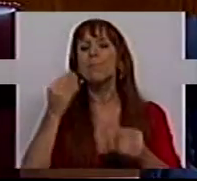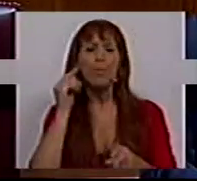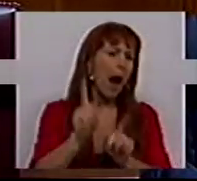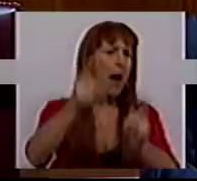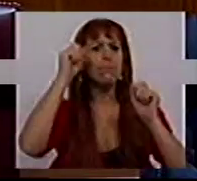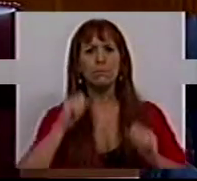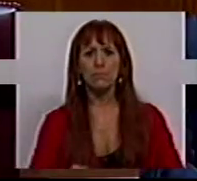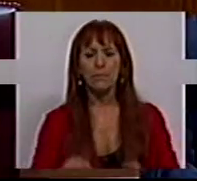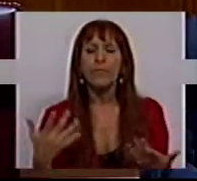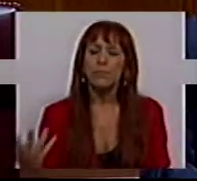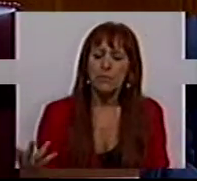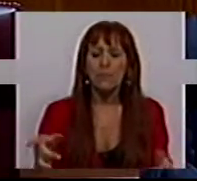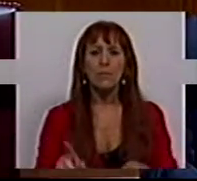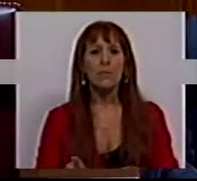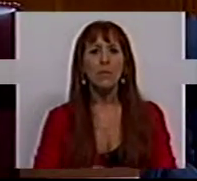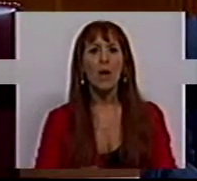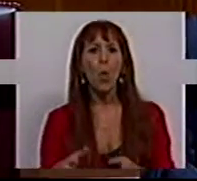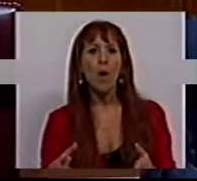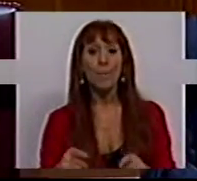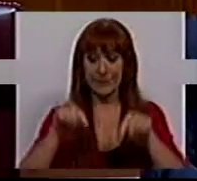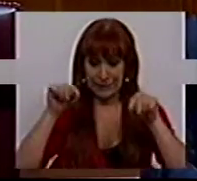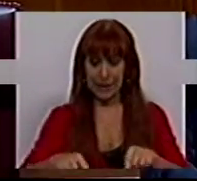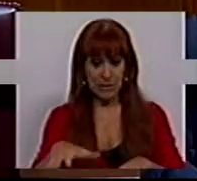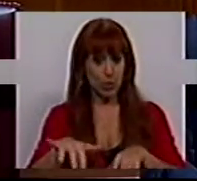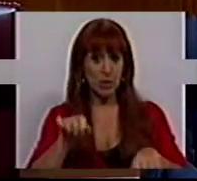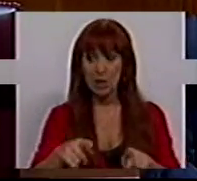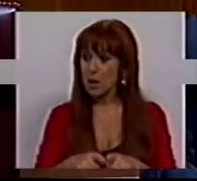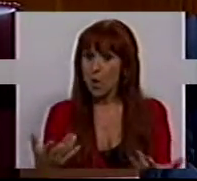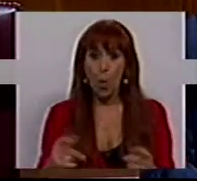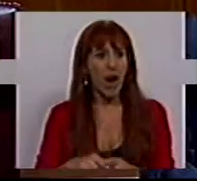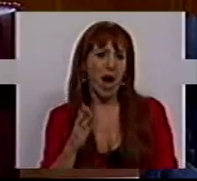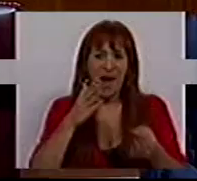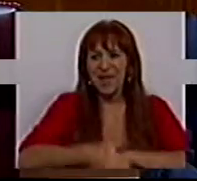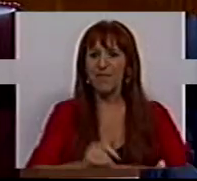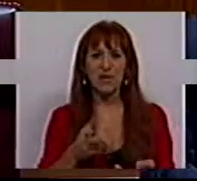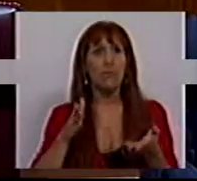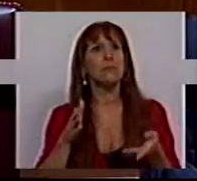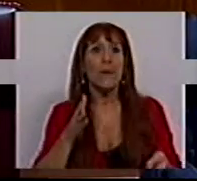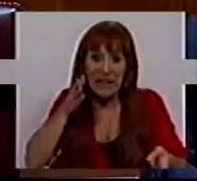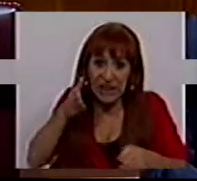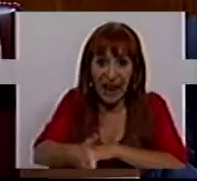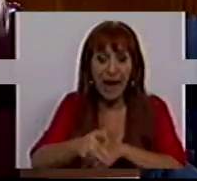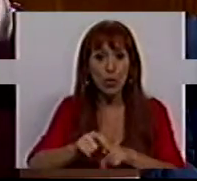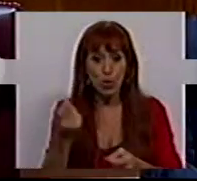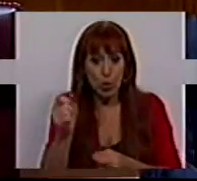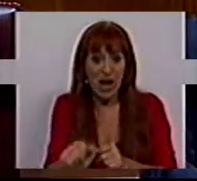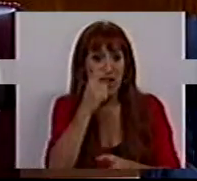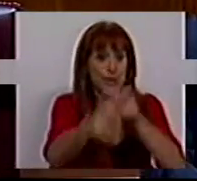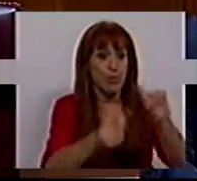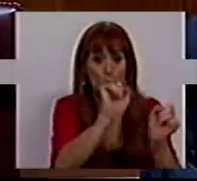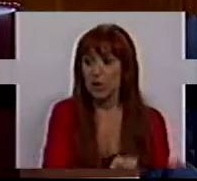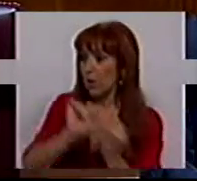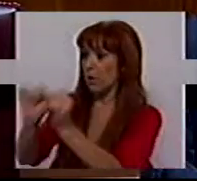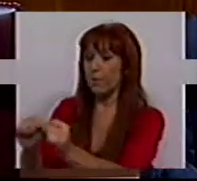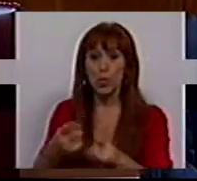assim. Quer dizer, para que nestas situações não tivesse de haver uma intervenção direta com dinheiro dos